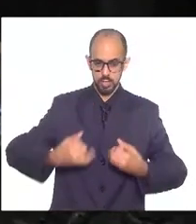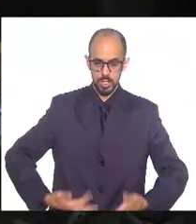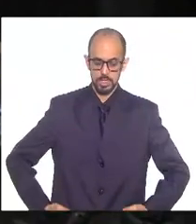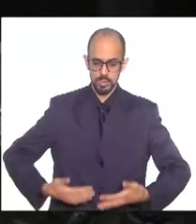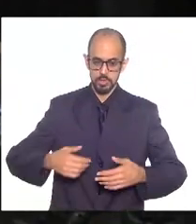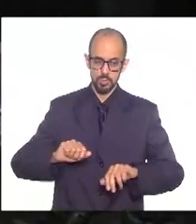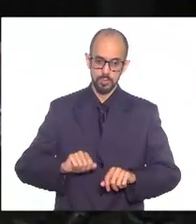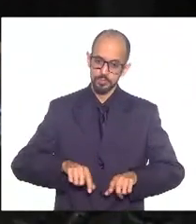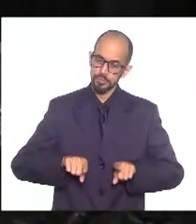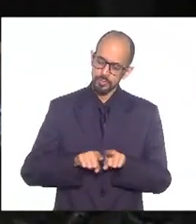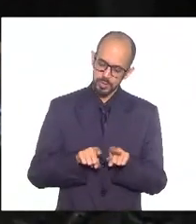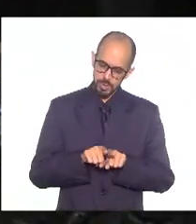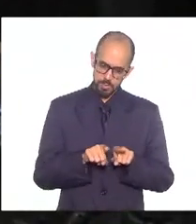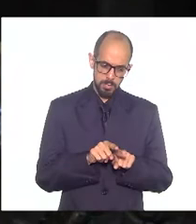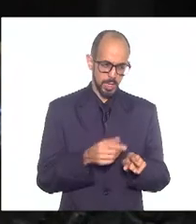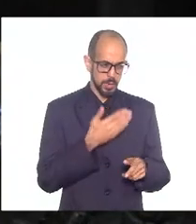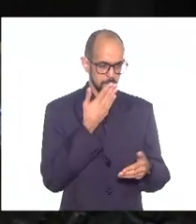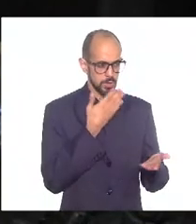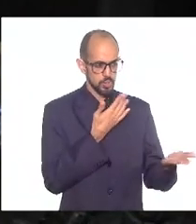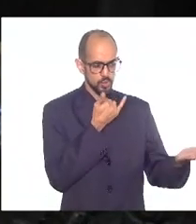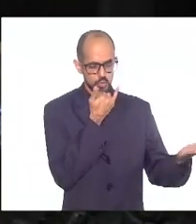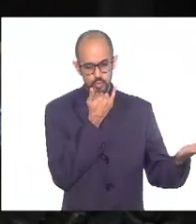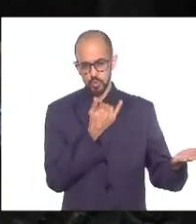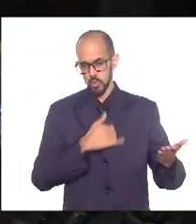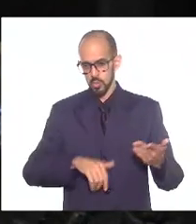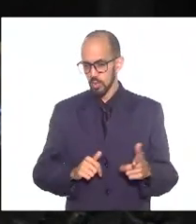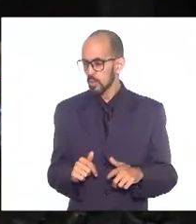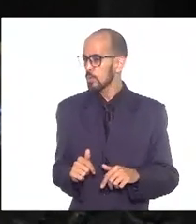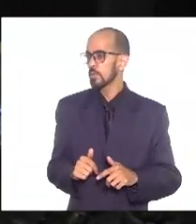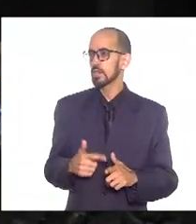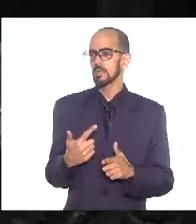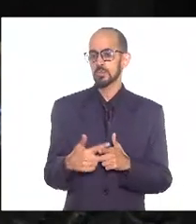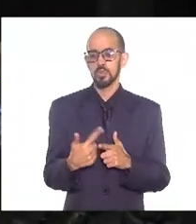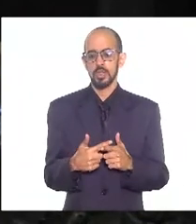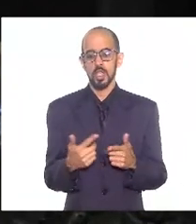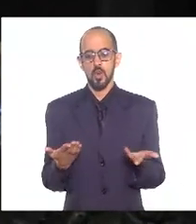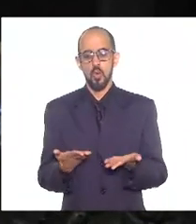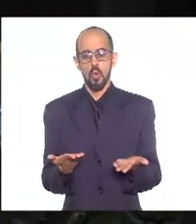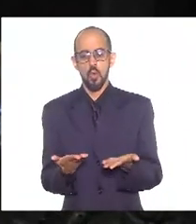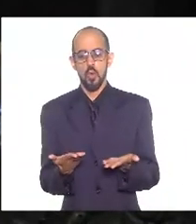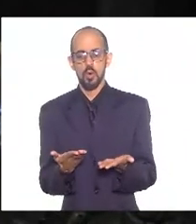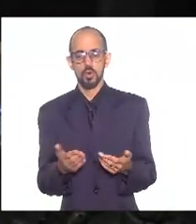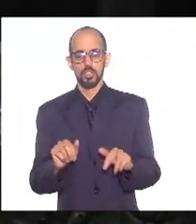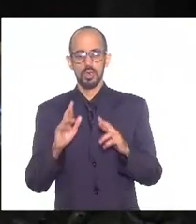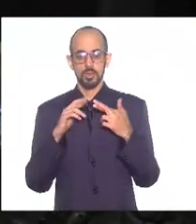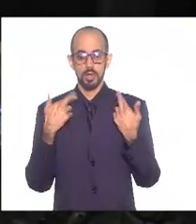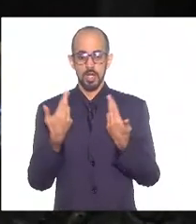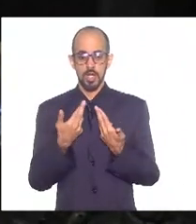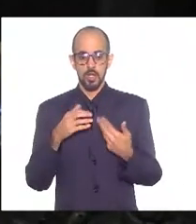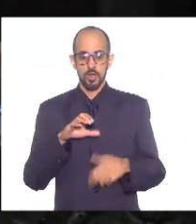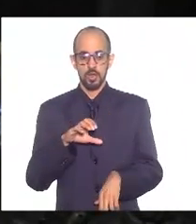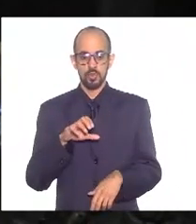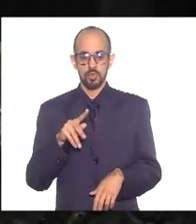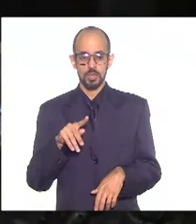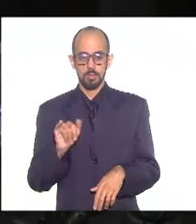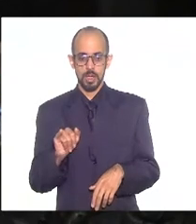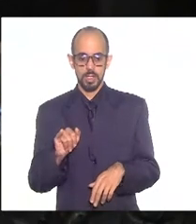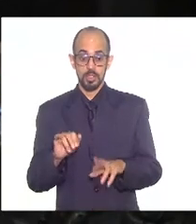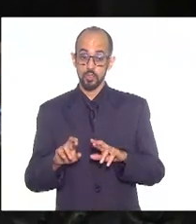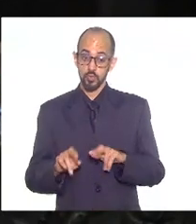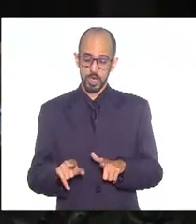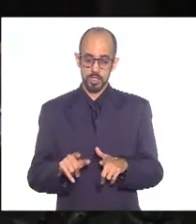Já lhe pedindo as desculpas devidas, porque hoje foi uma reunião da CPI atípica,